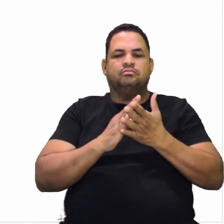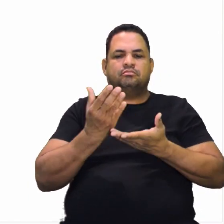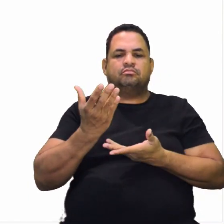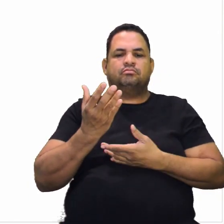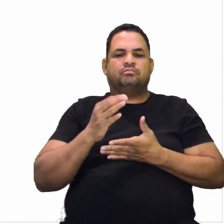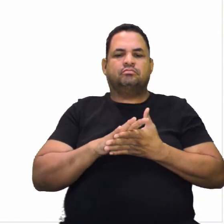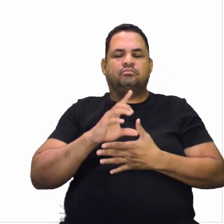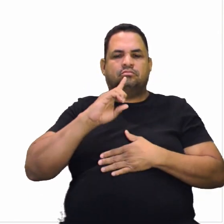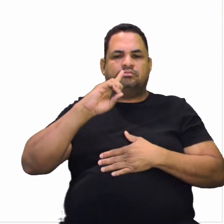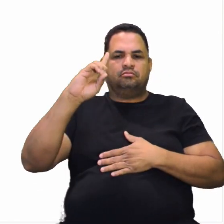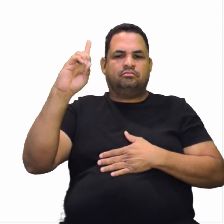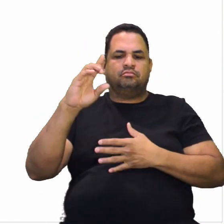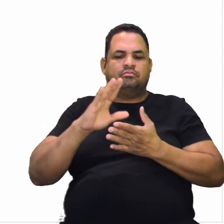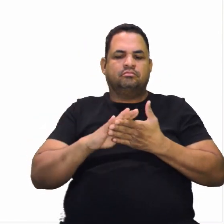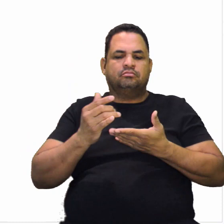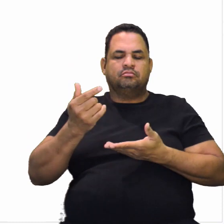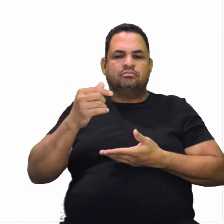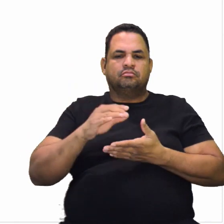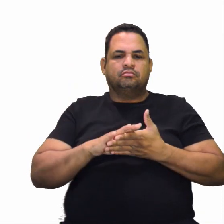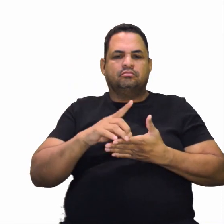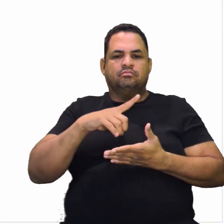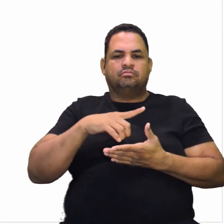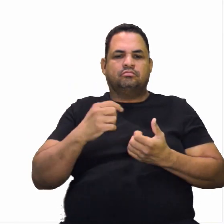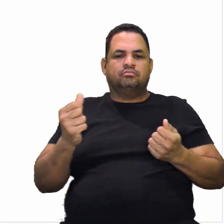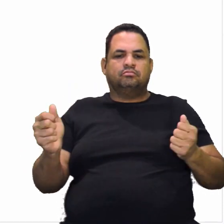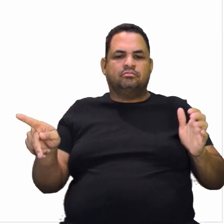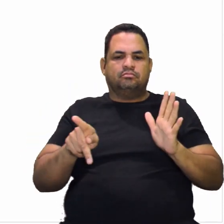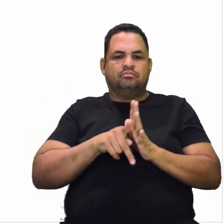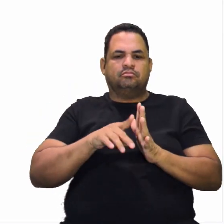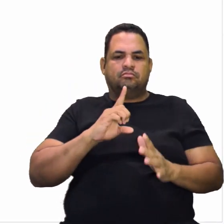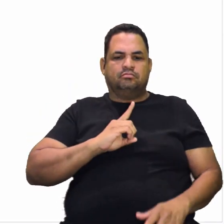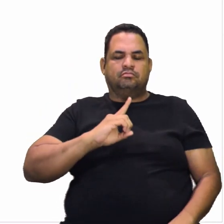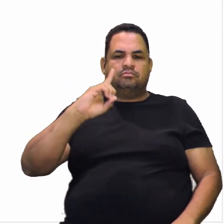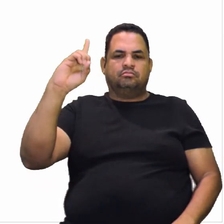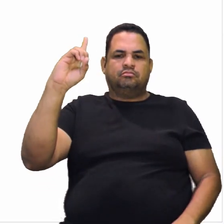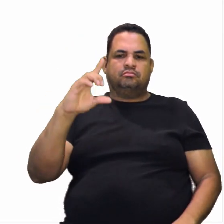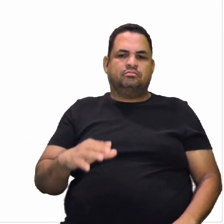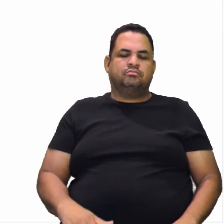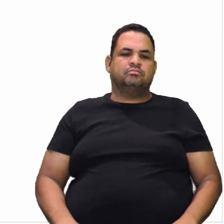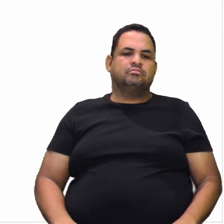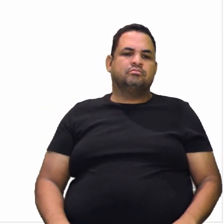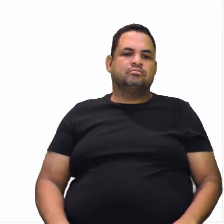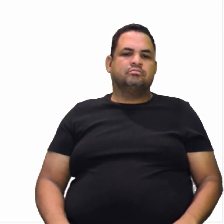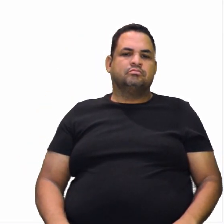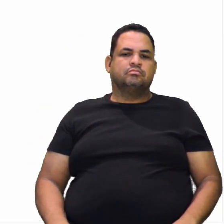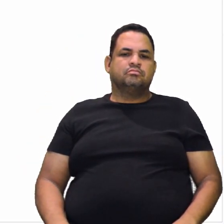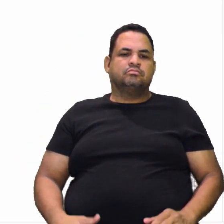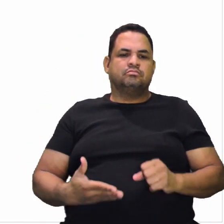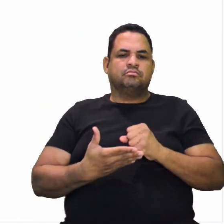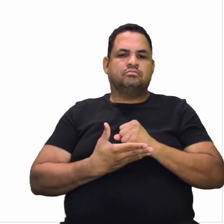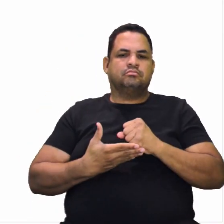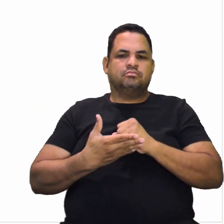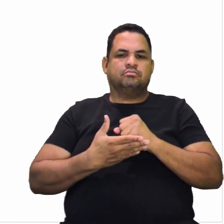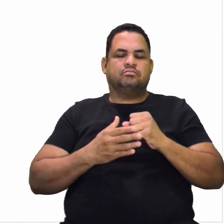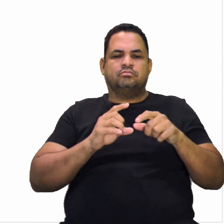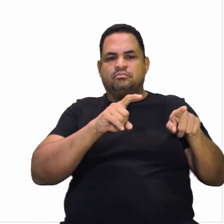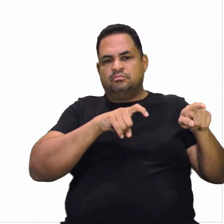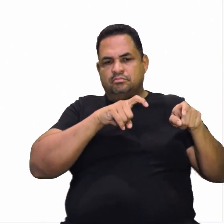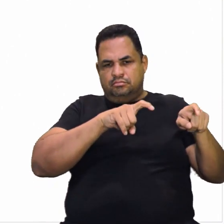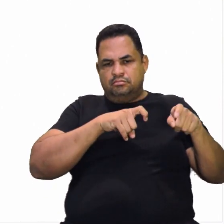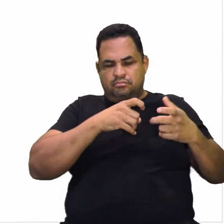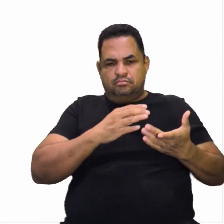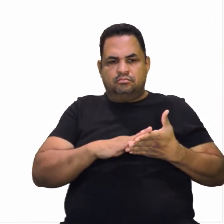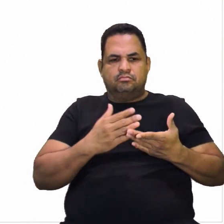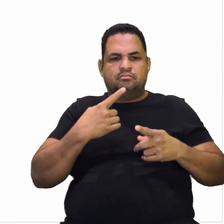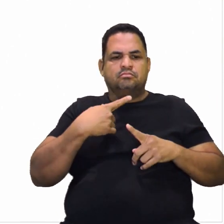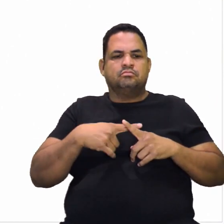império teocrático, ou seja, quem está no poder é o próprio Deus. O império teocrático, baseado na agricultura. Por